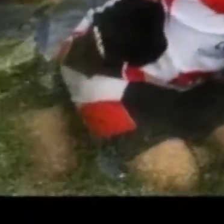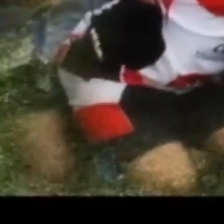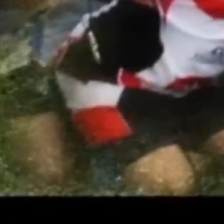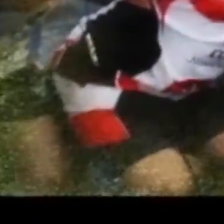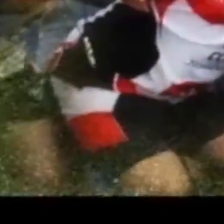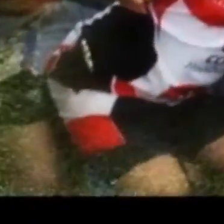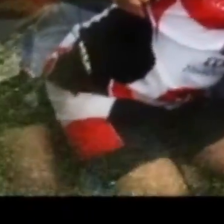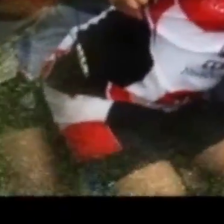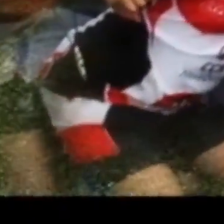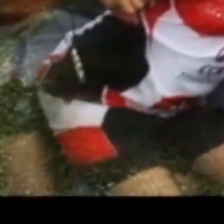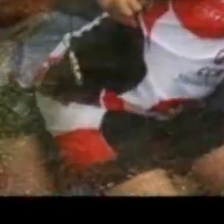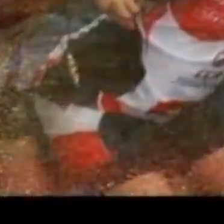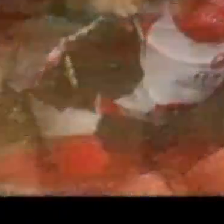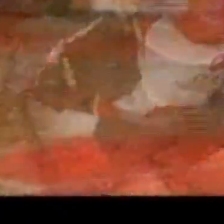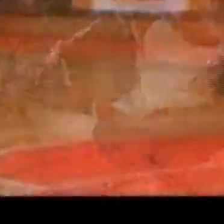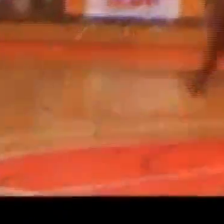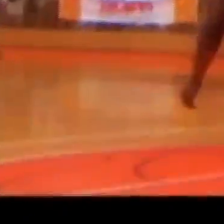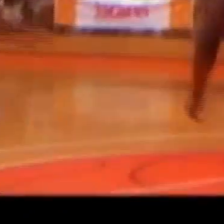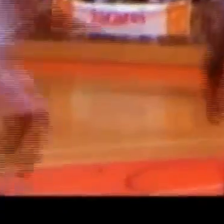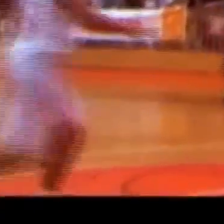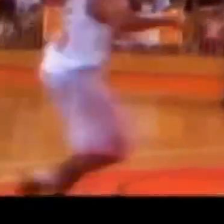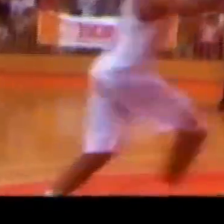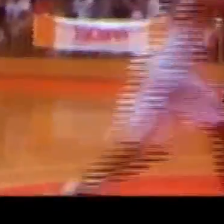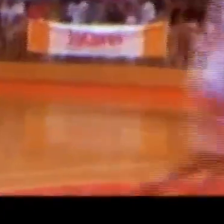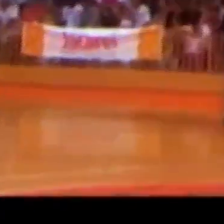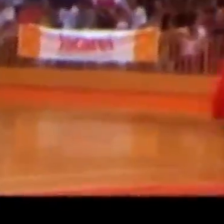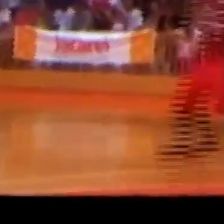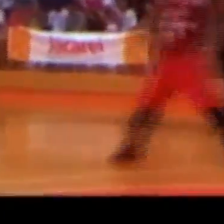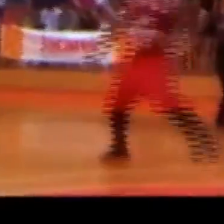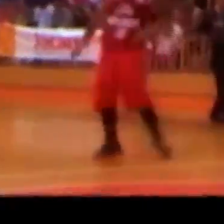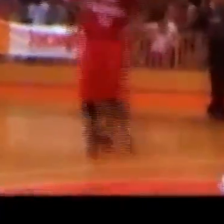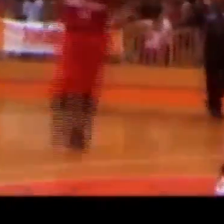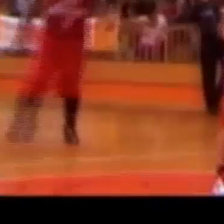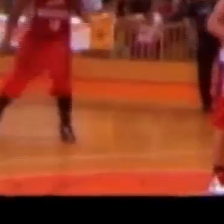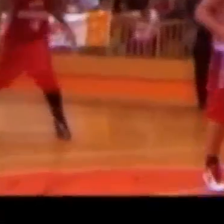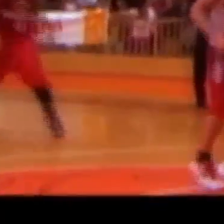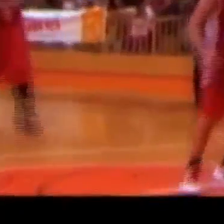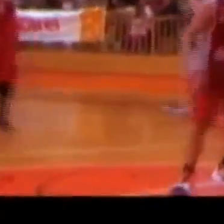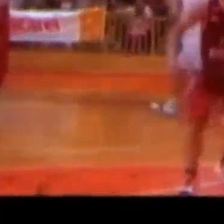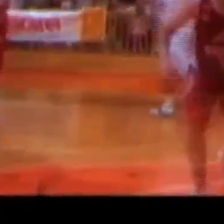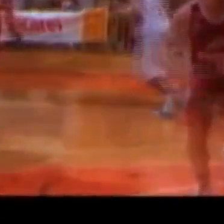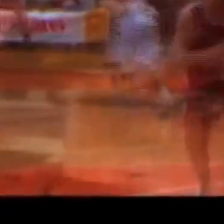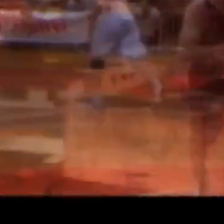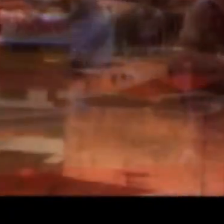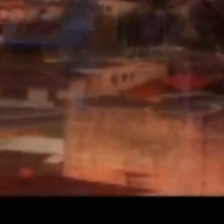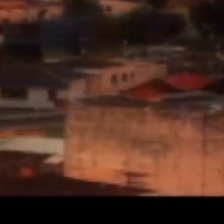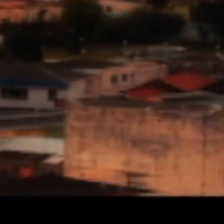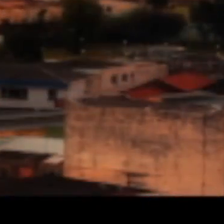Pátria amada.